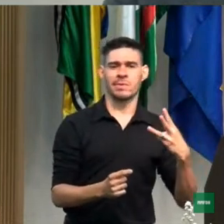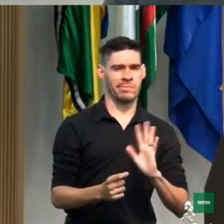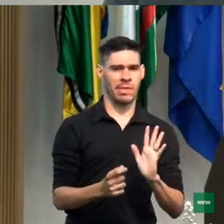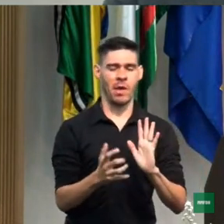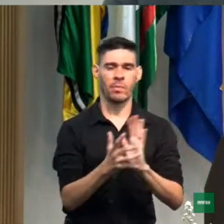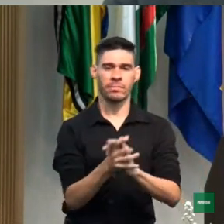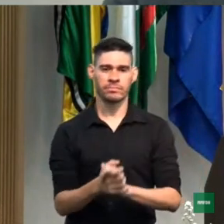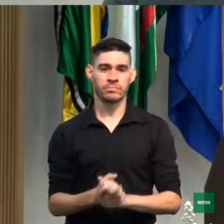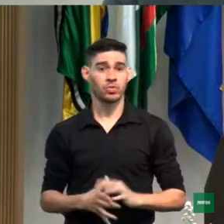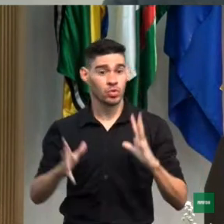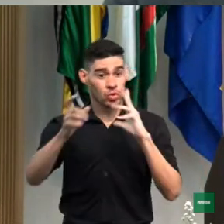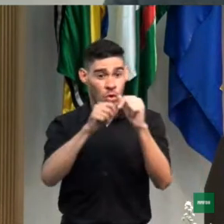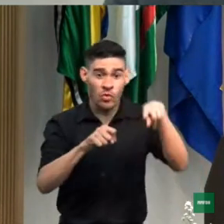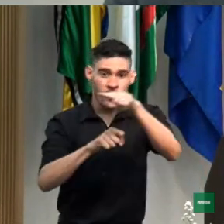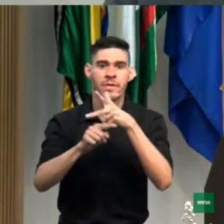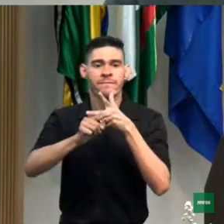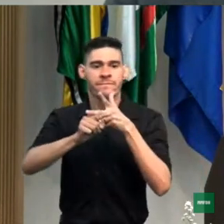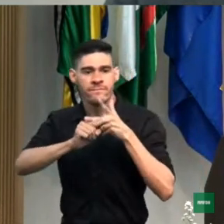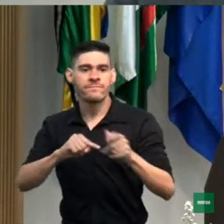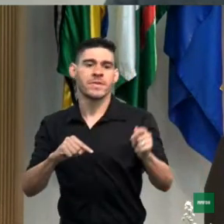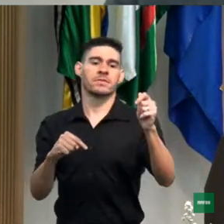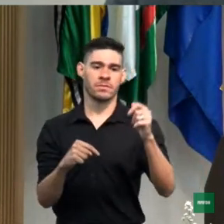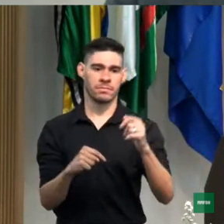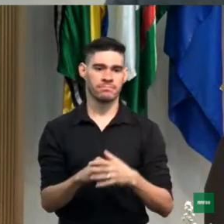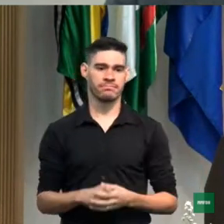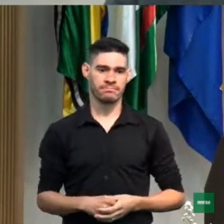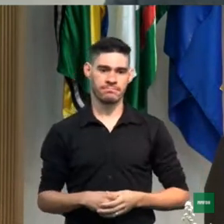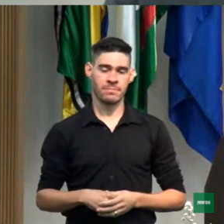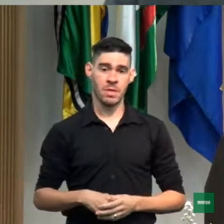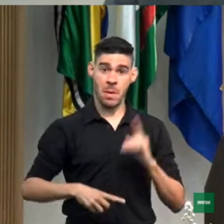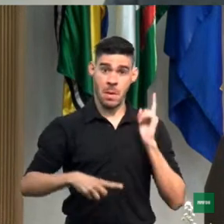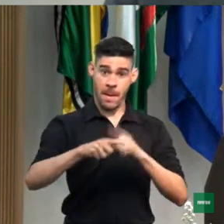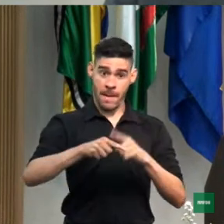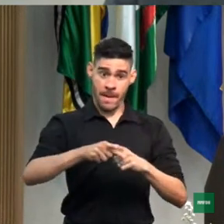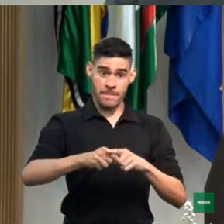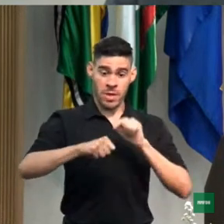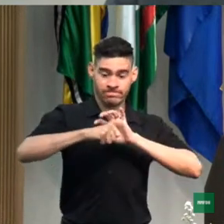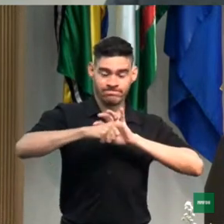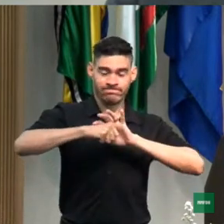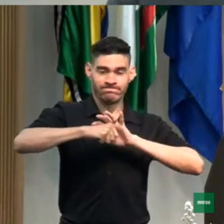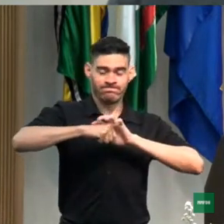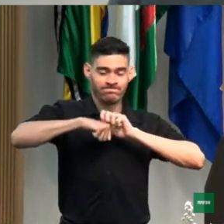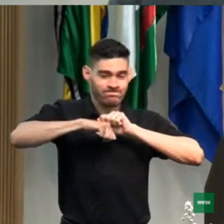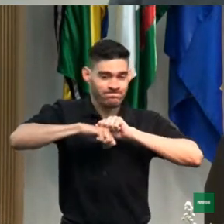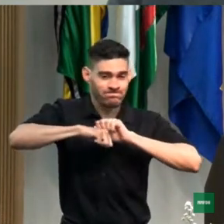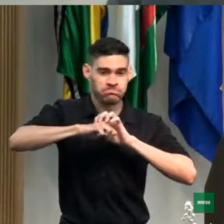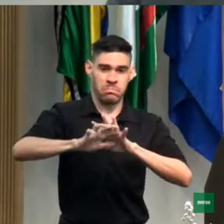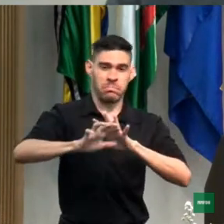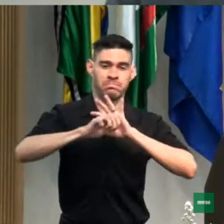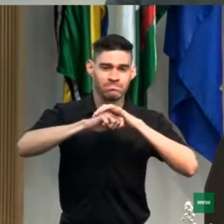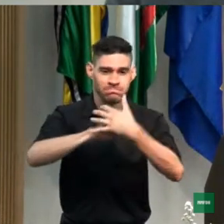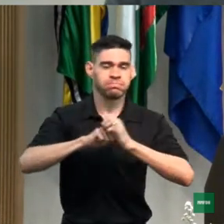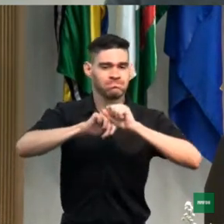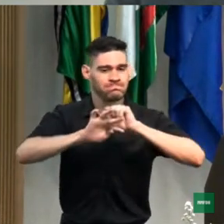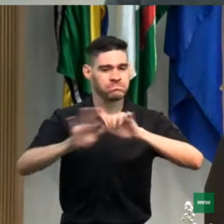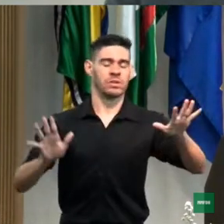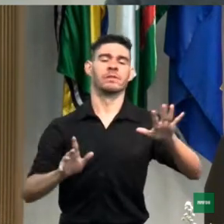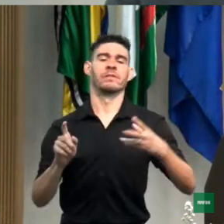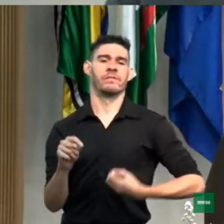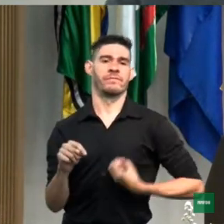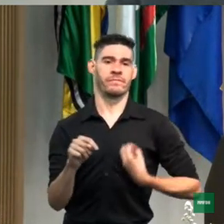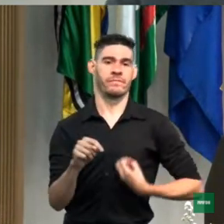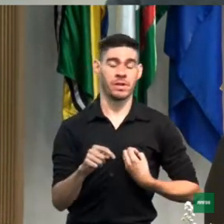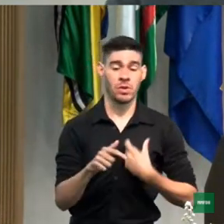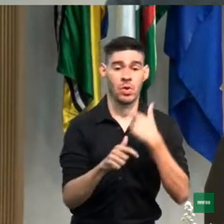campeões em ter sobrevivido a uma pandemia, em ter mantido o emprego e cuidado das